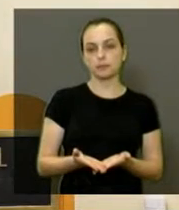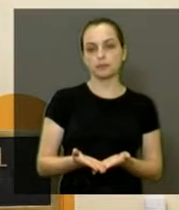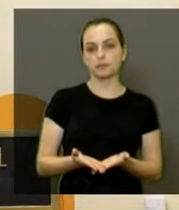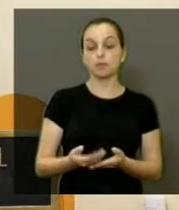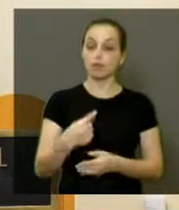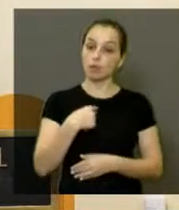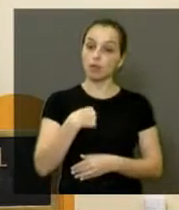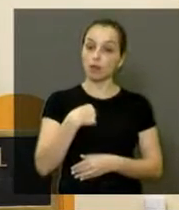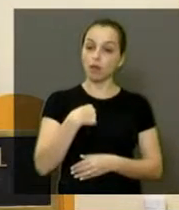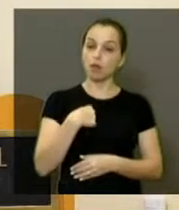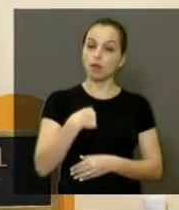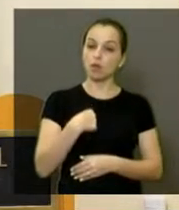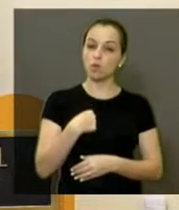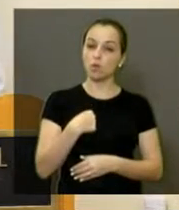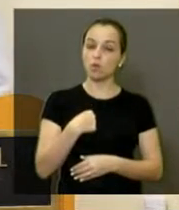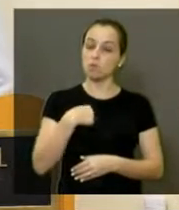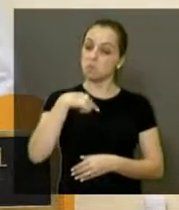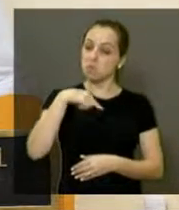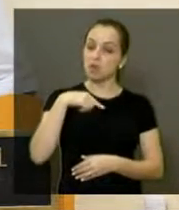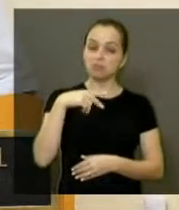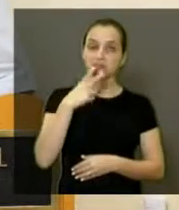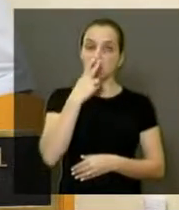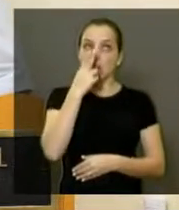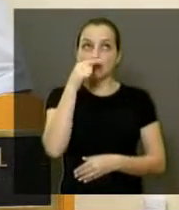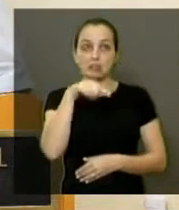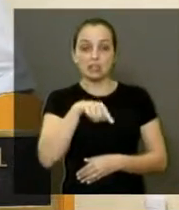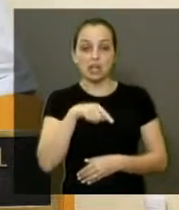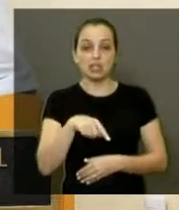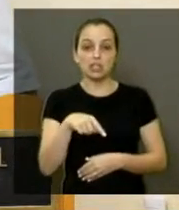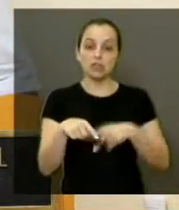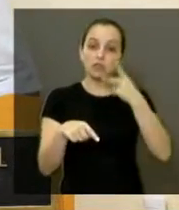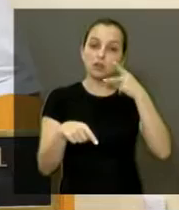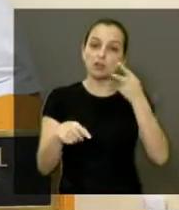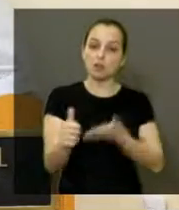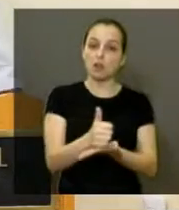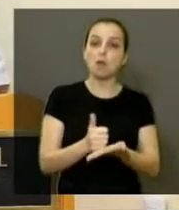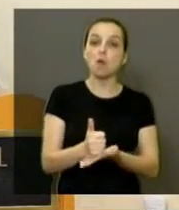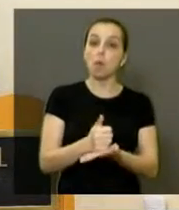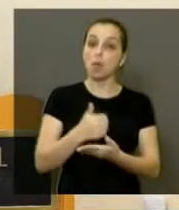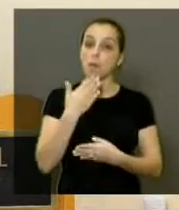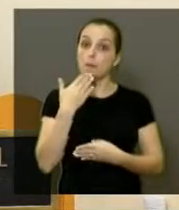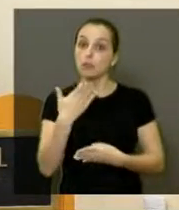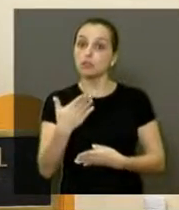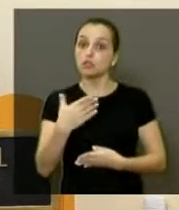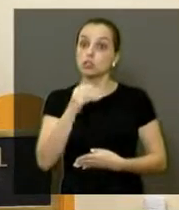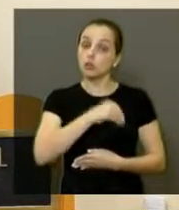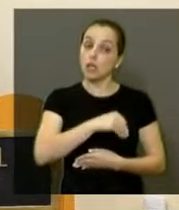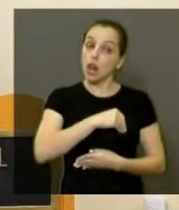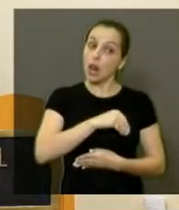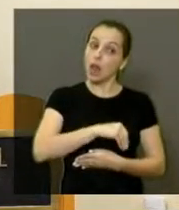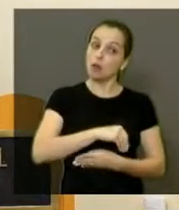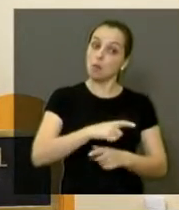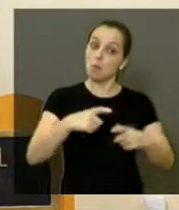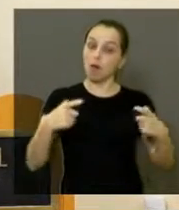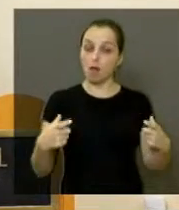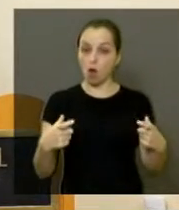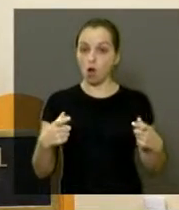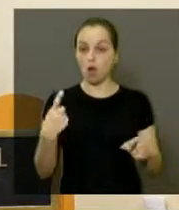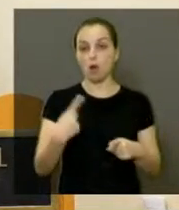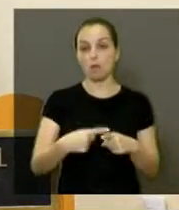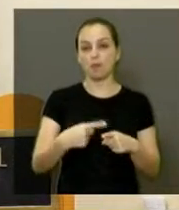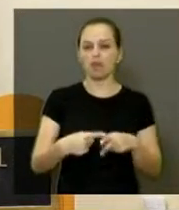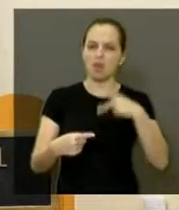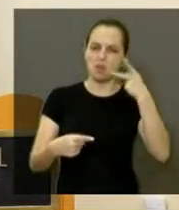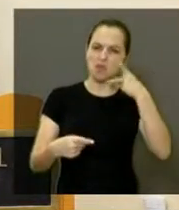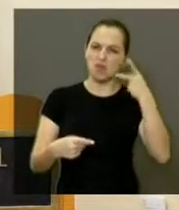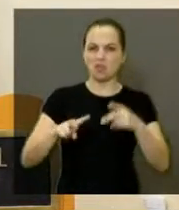Eu gozado, eu acho que aqui os vereadores da base, que a gente devia pedir aumento, né? Porque, ou se não, o vereador que se